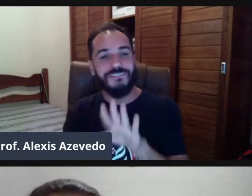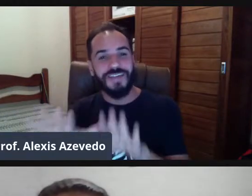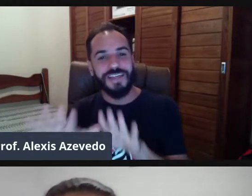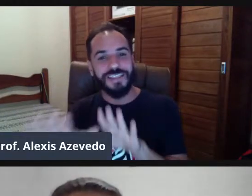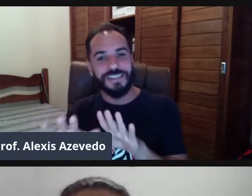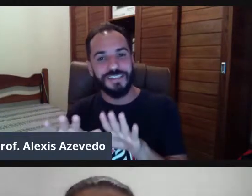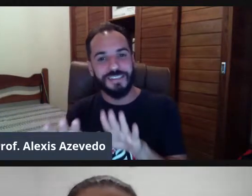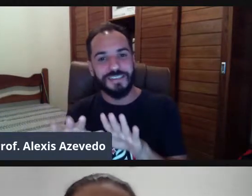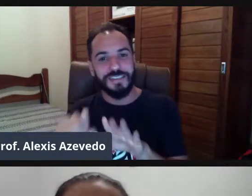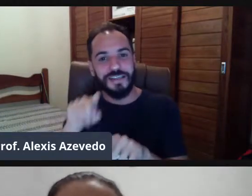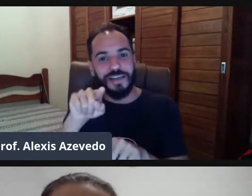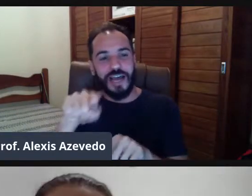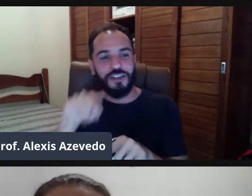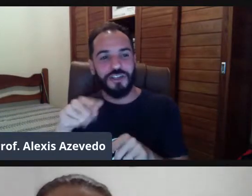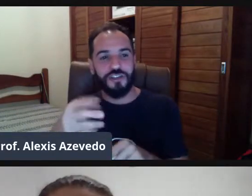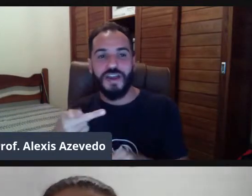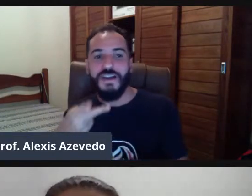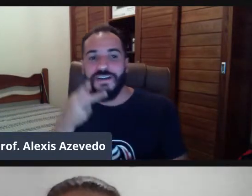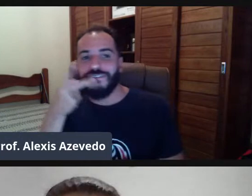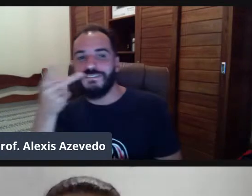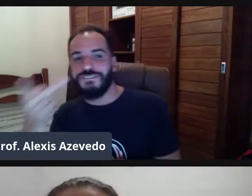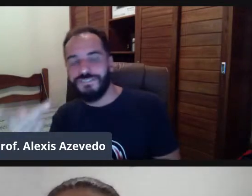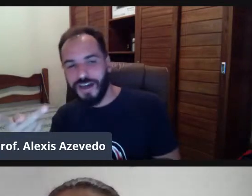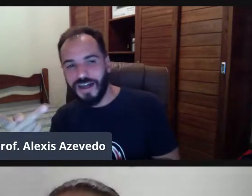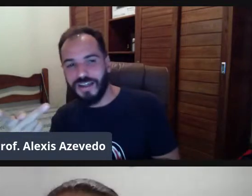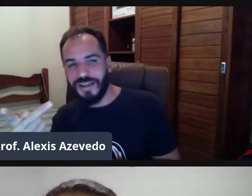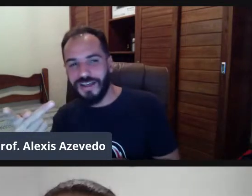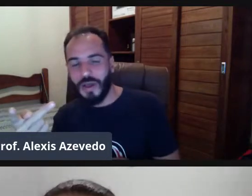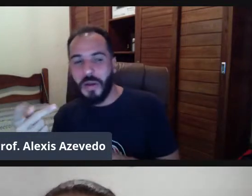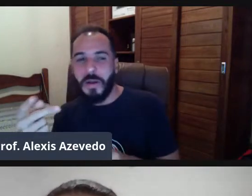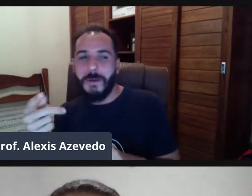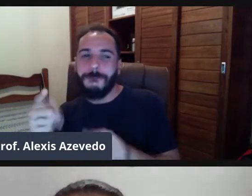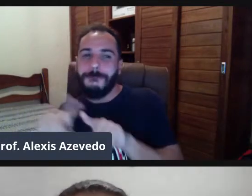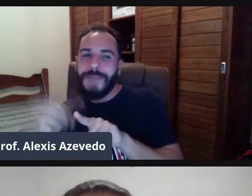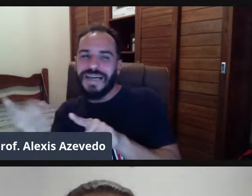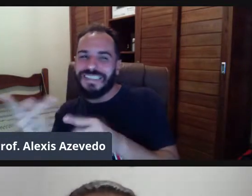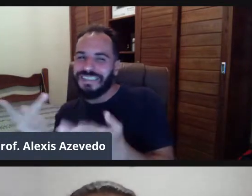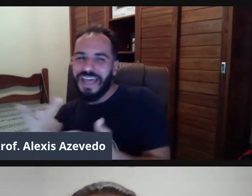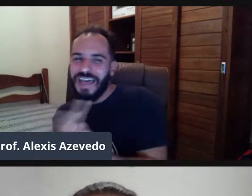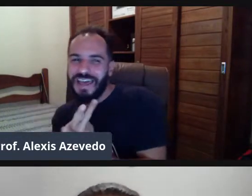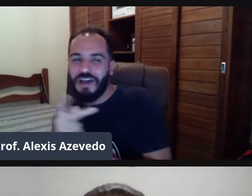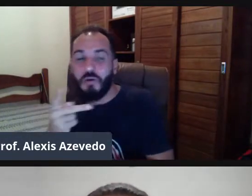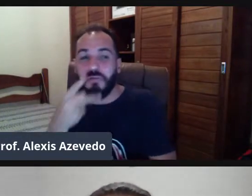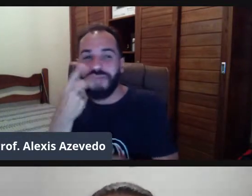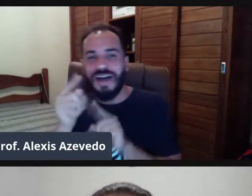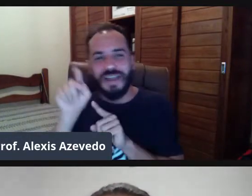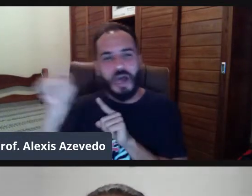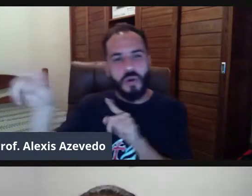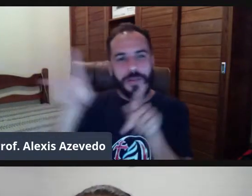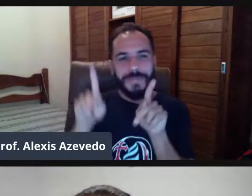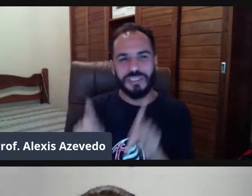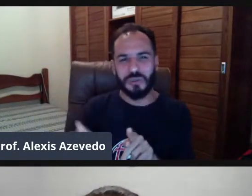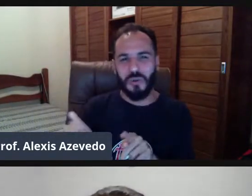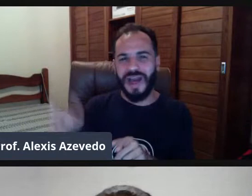de um modo e não é feliz nas expressões, ou às vezes a pessoa não entende